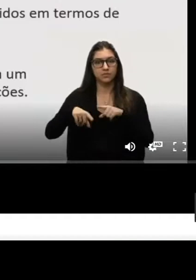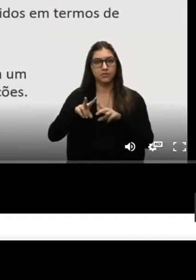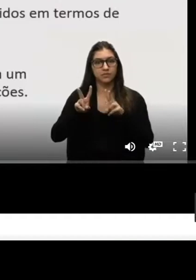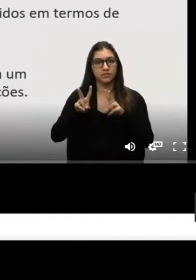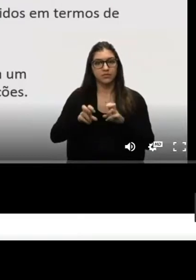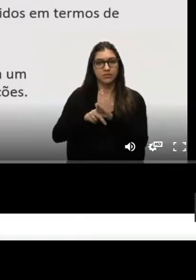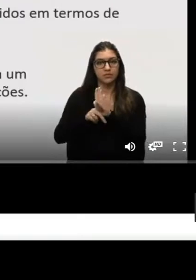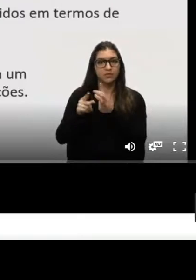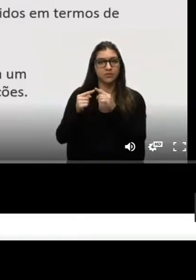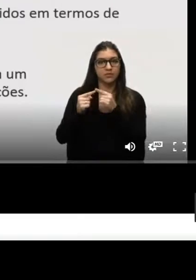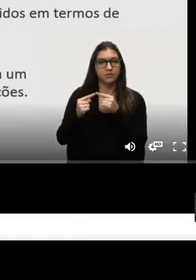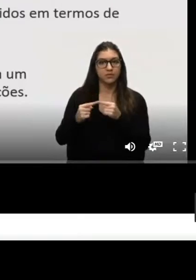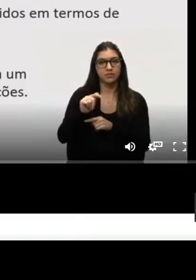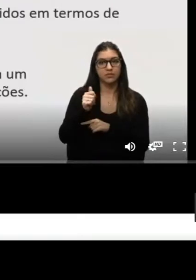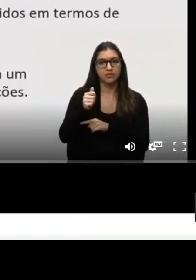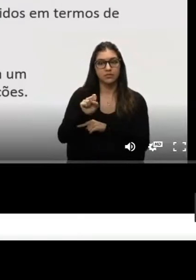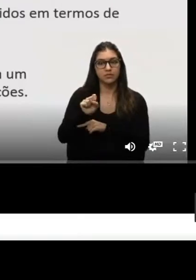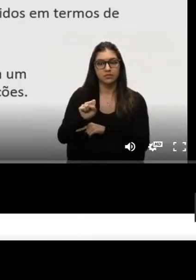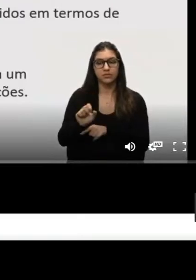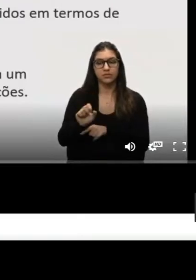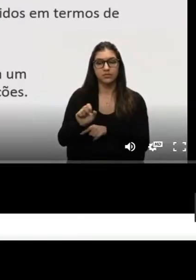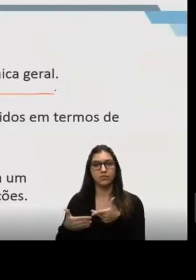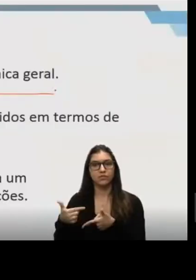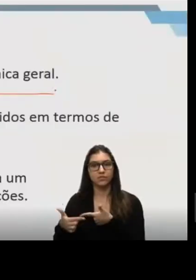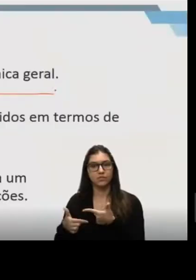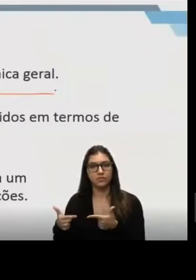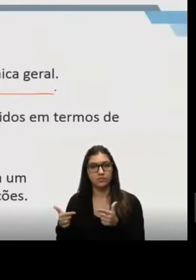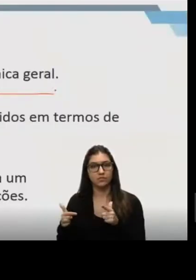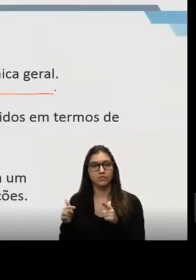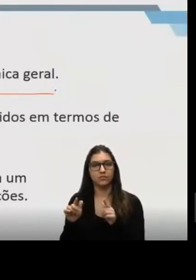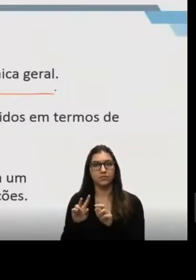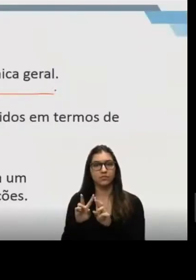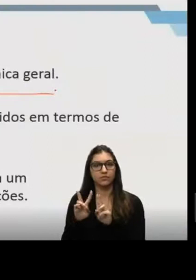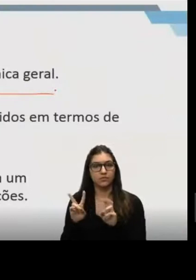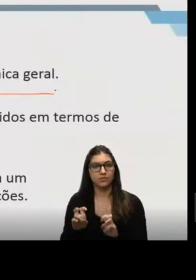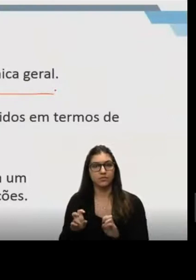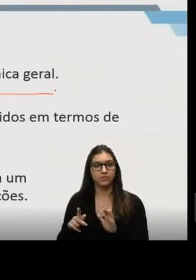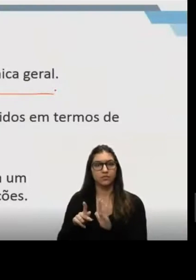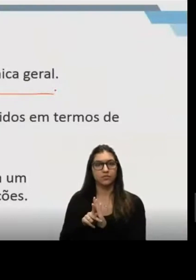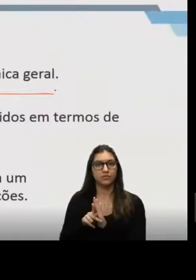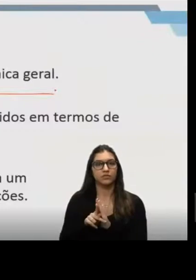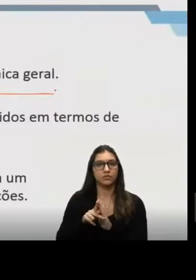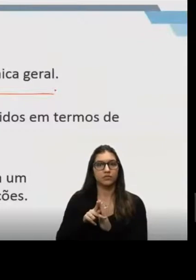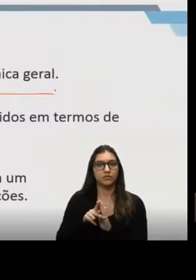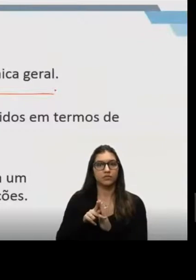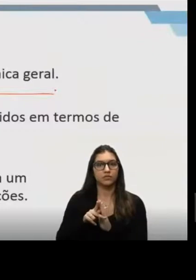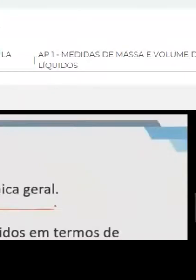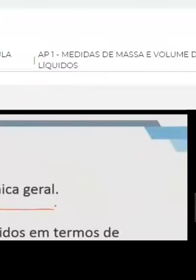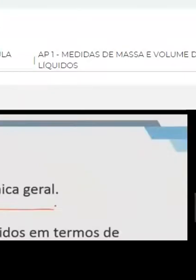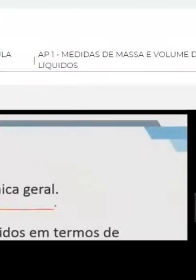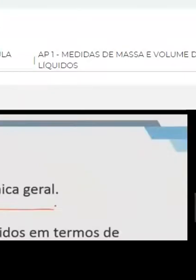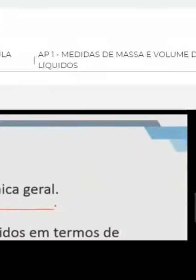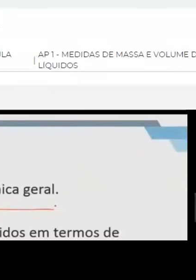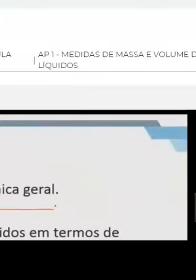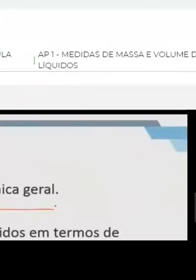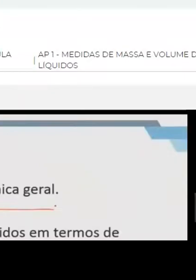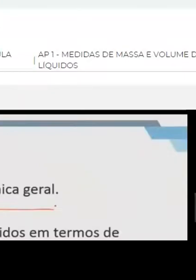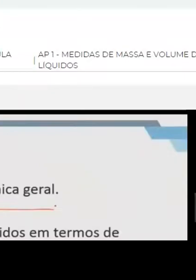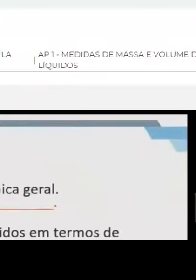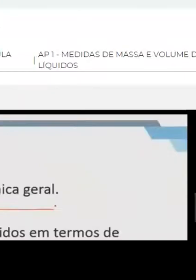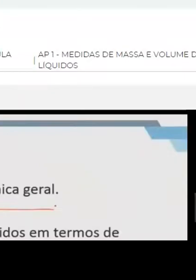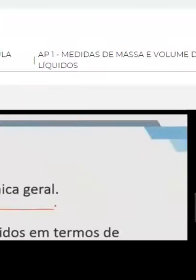as propriedades dos gases. E hoje nós vamos trabalhar com as propriedades dos estados físicos da matéria, também trabalhando com o composto